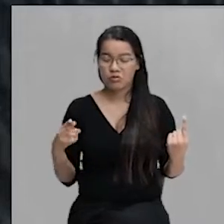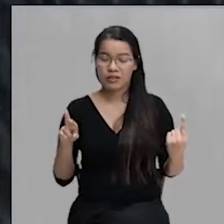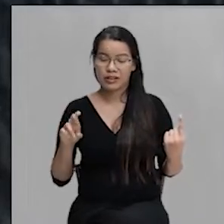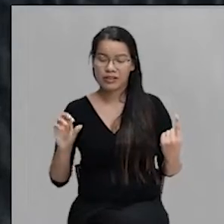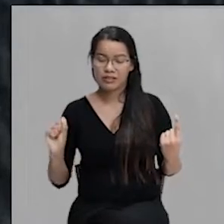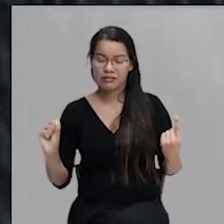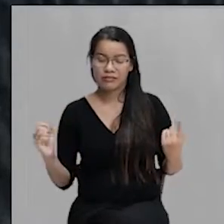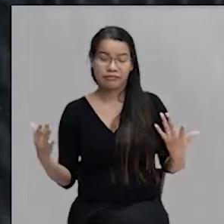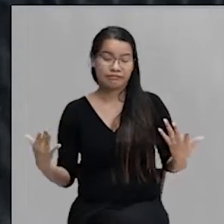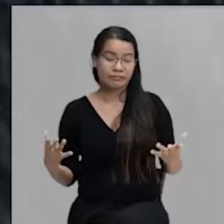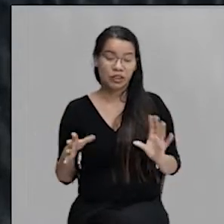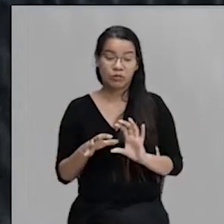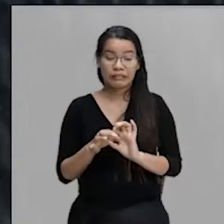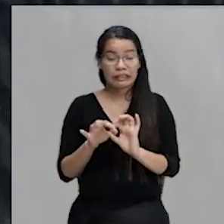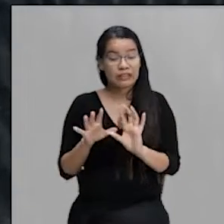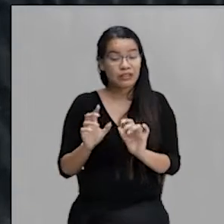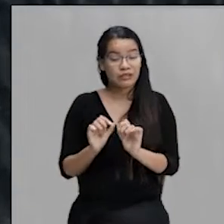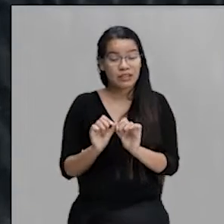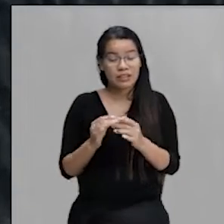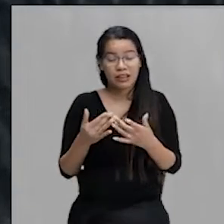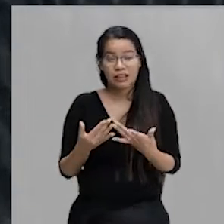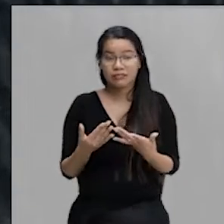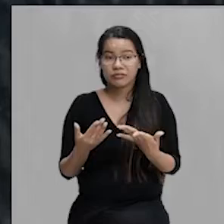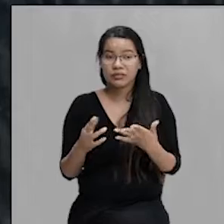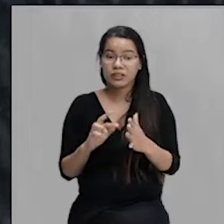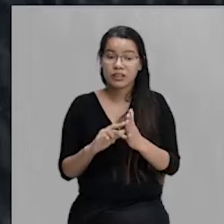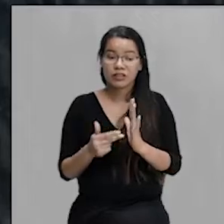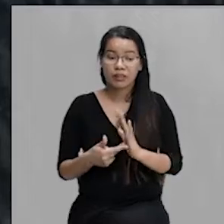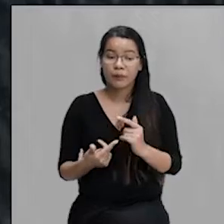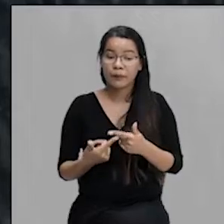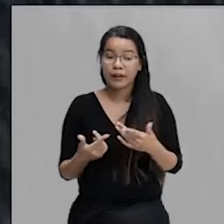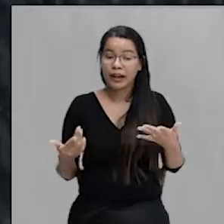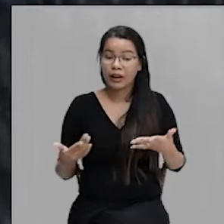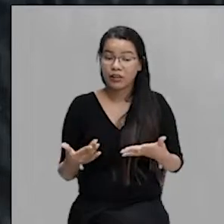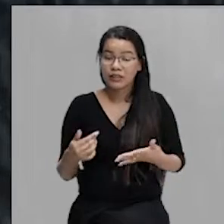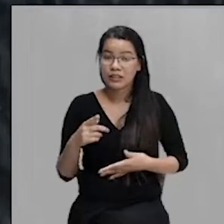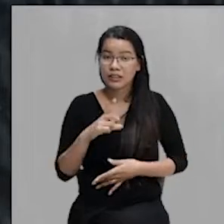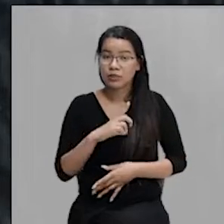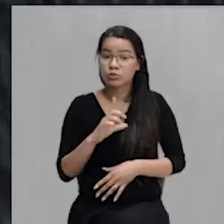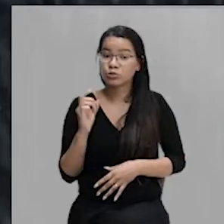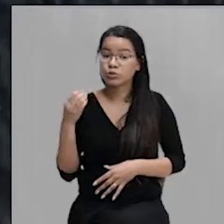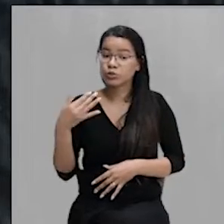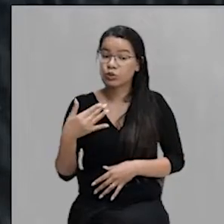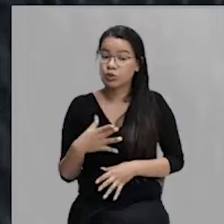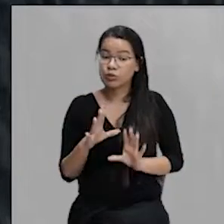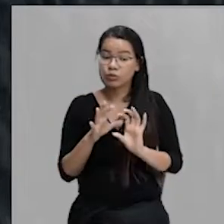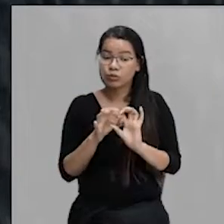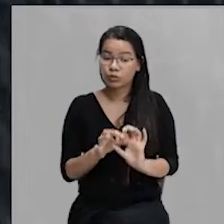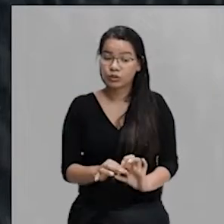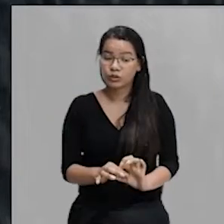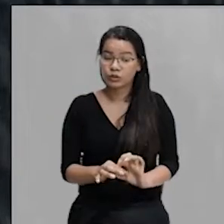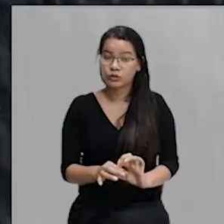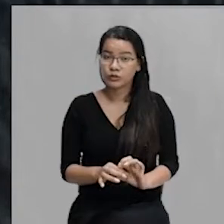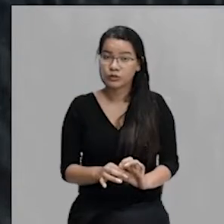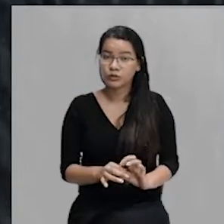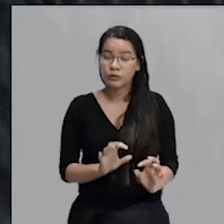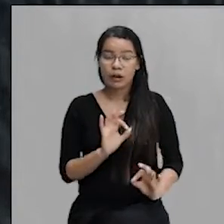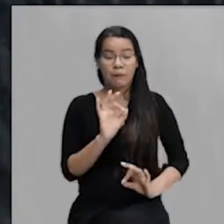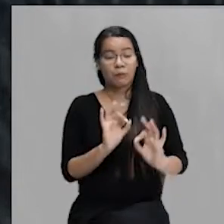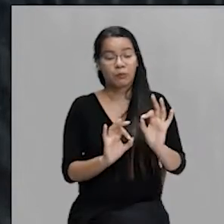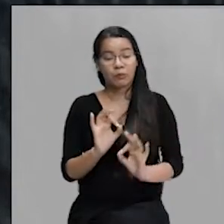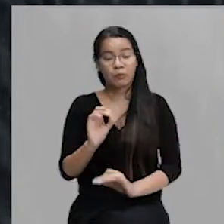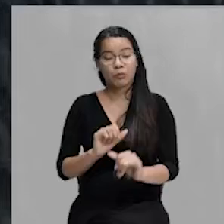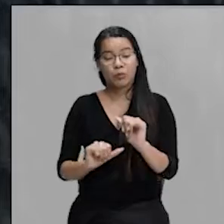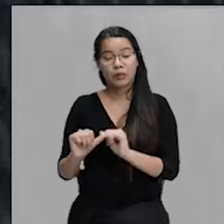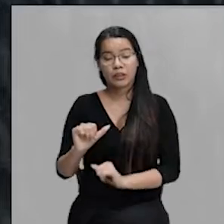Soviética, deixaram de fazer tanto sentido. Porque agora você tem um novo contexto, uma reconfiguração